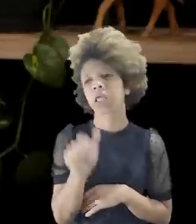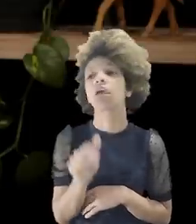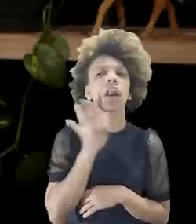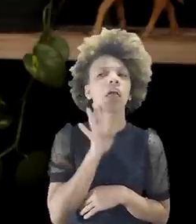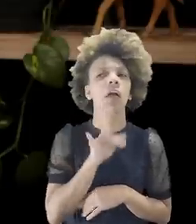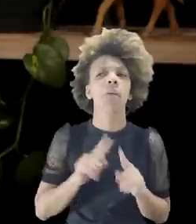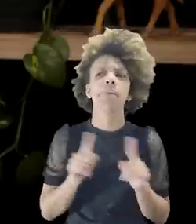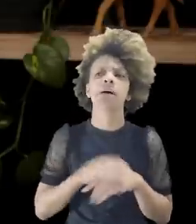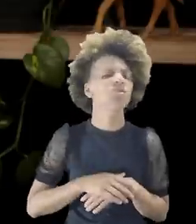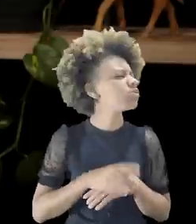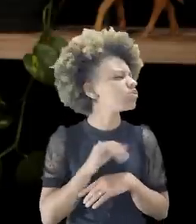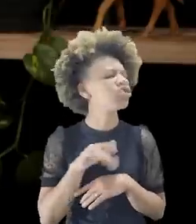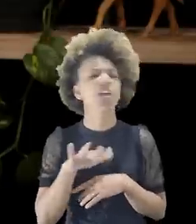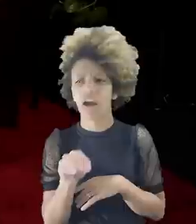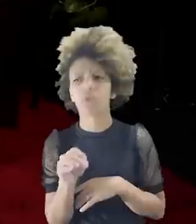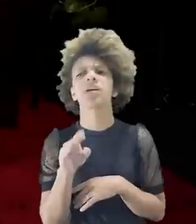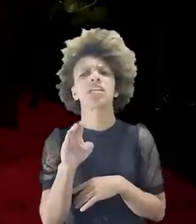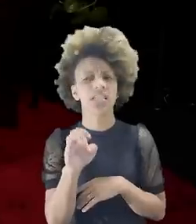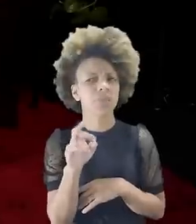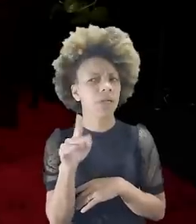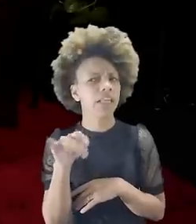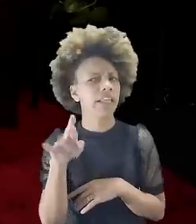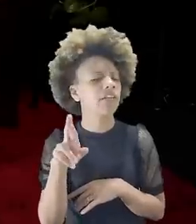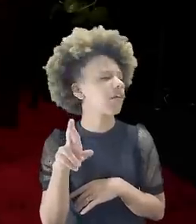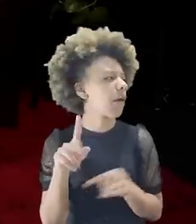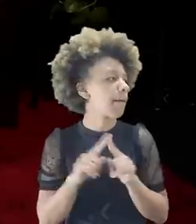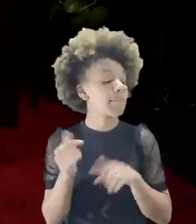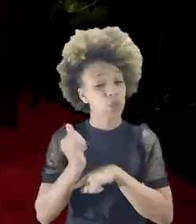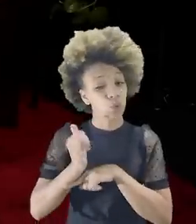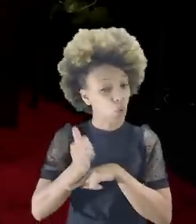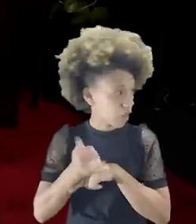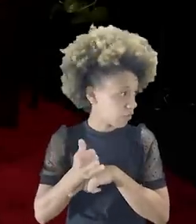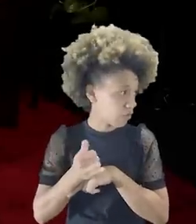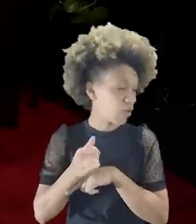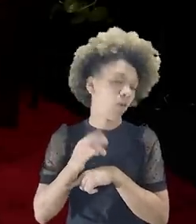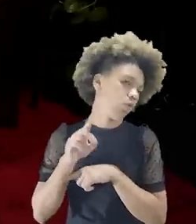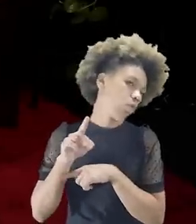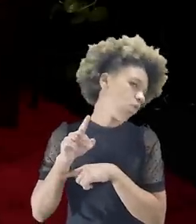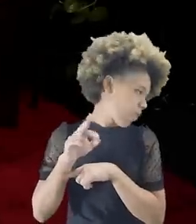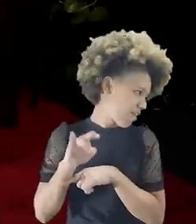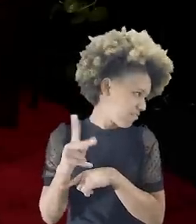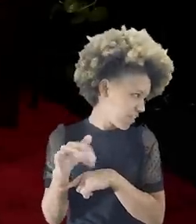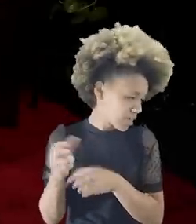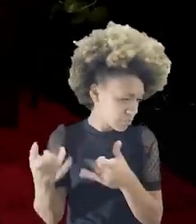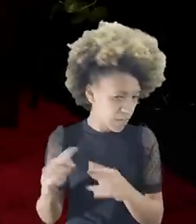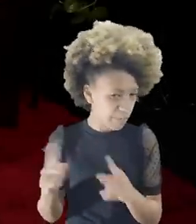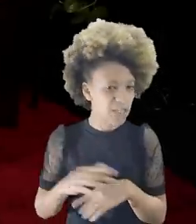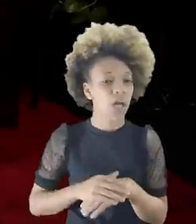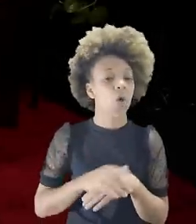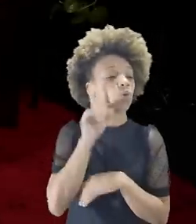é muito legal o Papa acho que o Tiago Espírita se eu não me engano Pode ser que ele fala que ele viu Um documentário o Rafinha contando a história que os